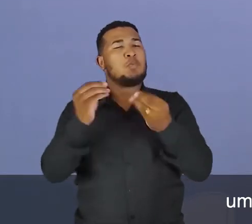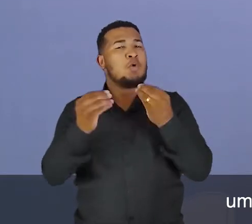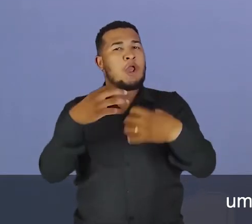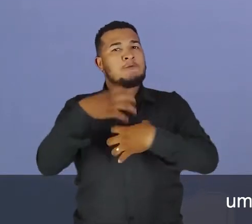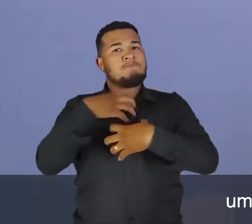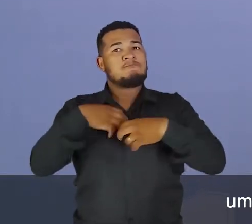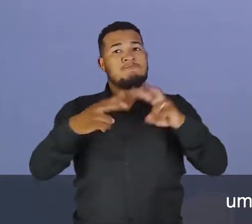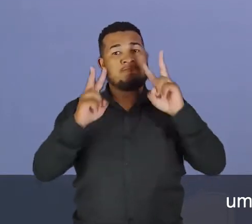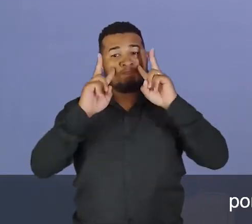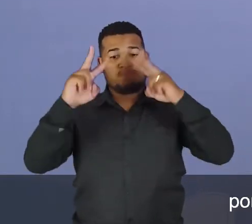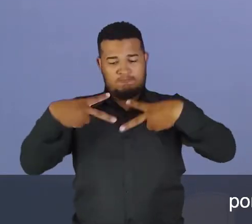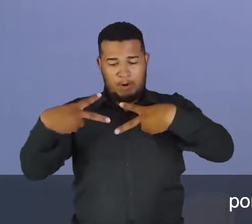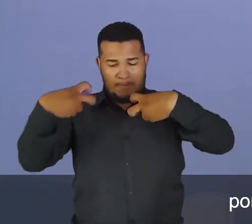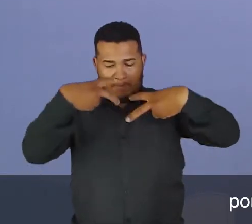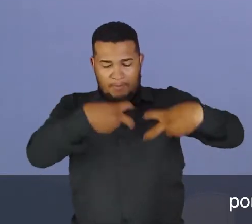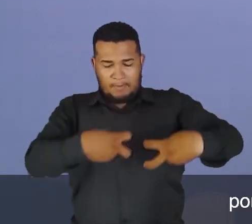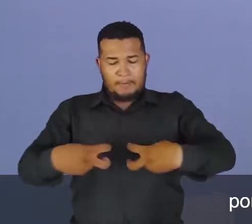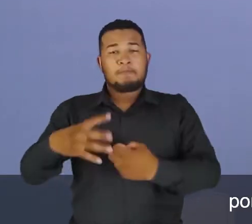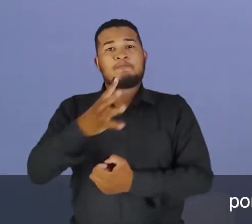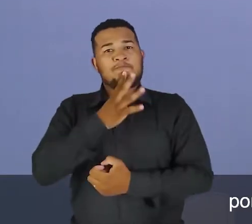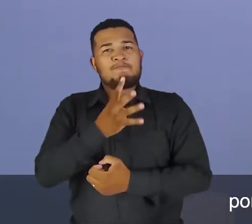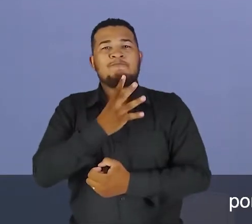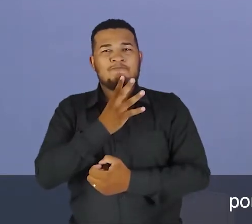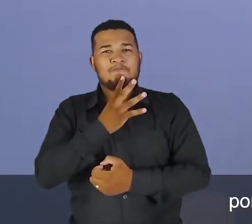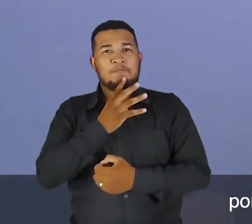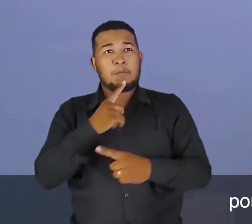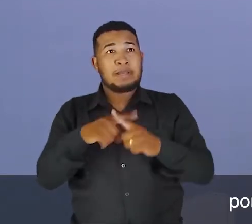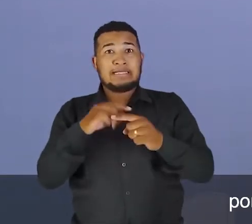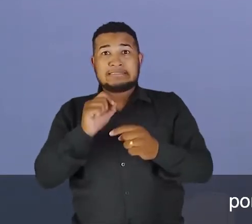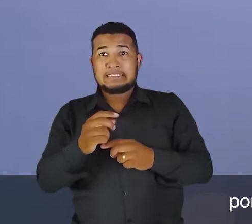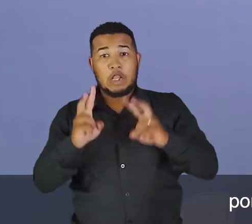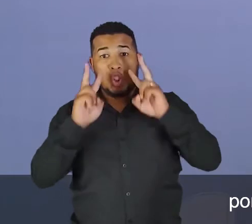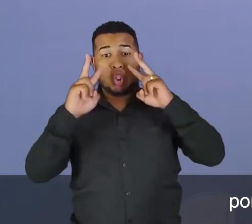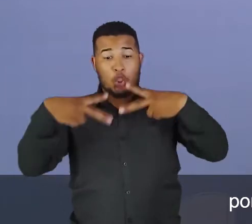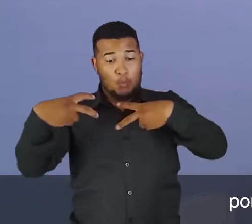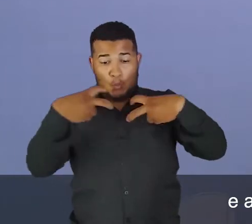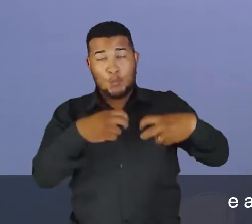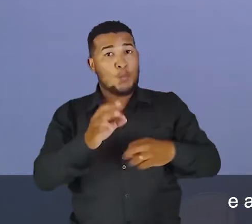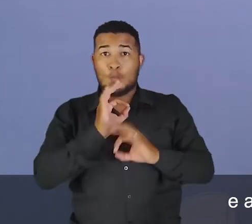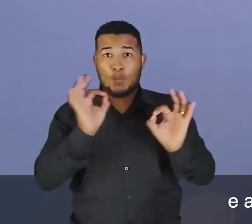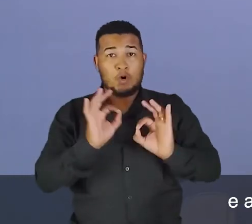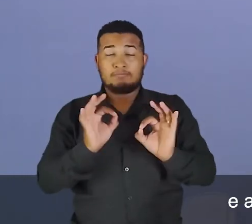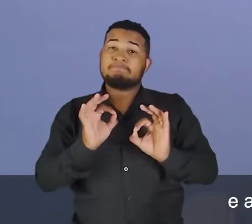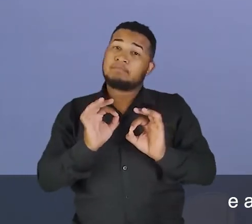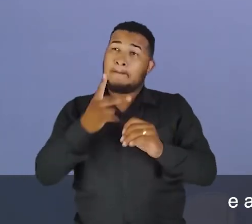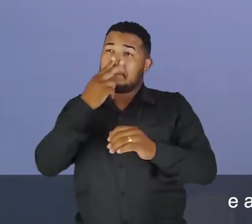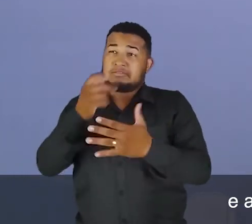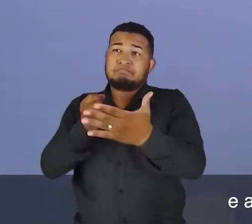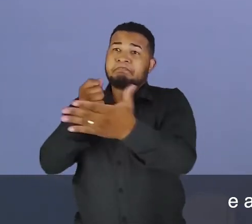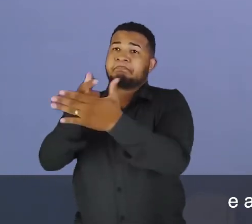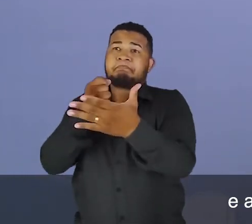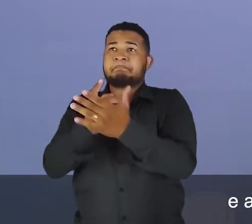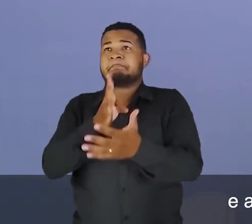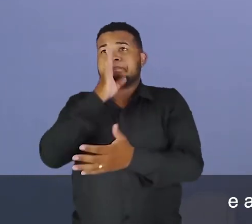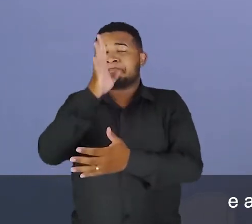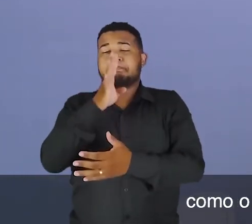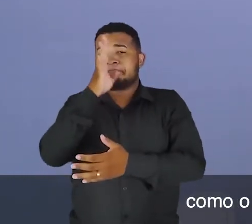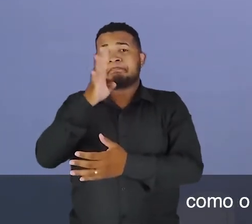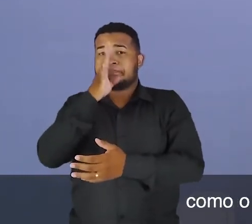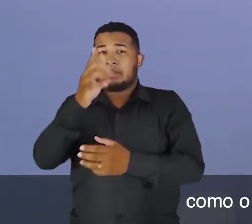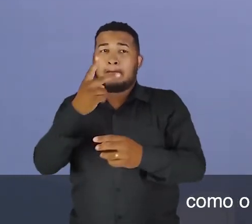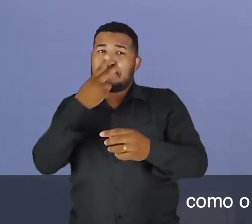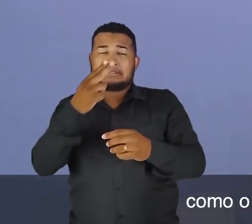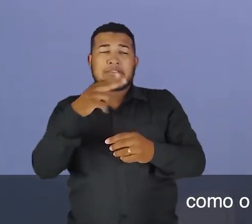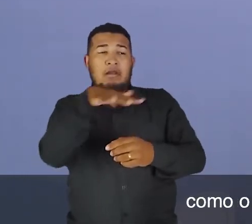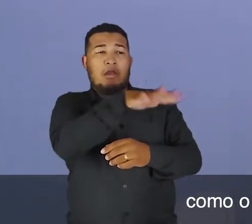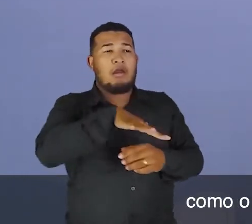Você precisa se conhecer, porque do contrário, você estabelece uma relação de compra e ainda não se preocupa com outras situações, por exemplo, como o